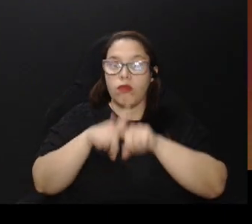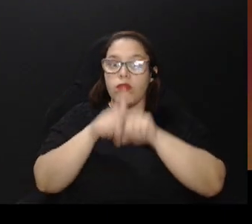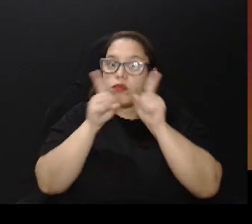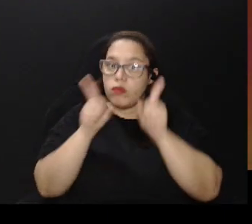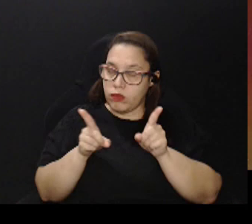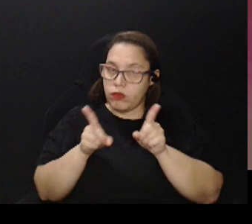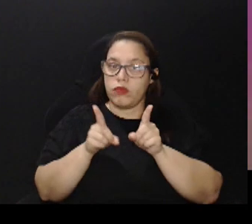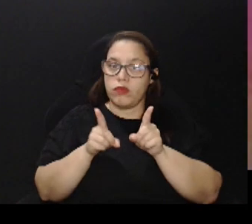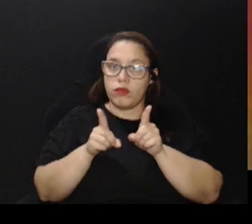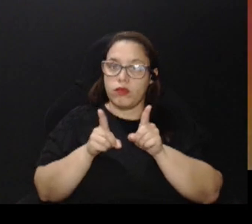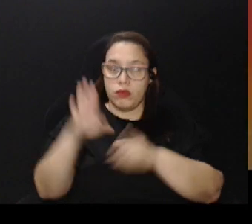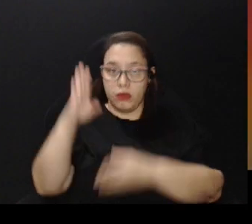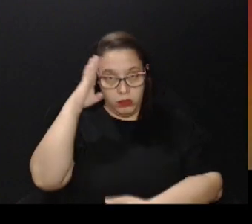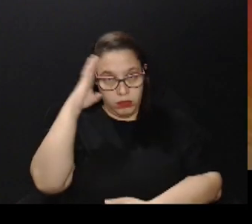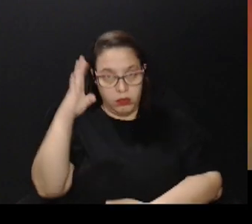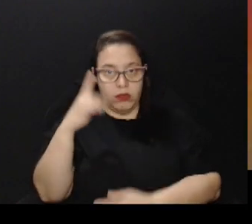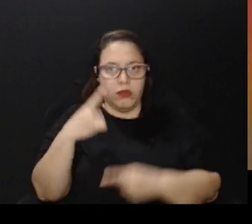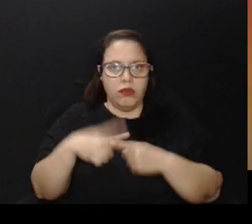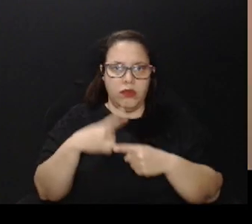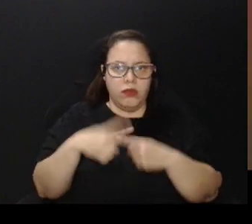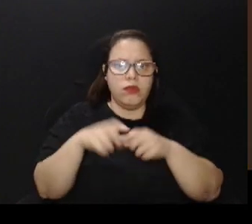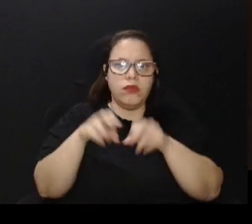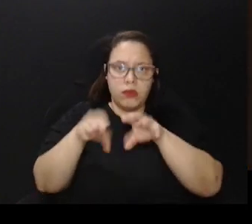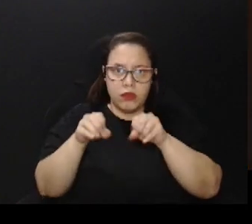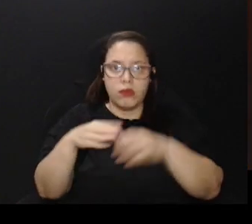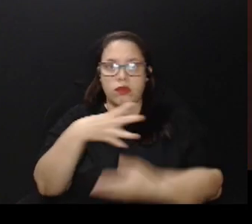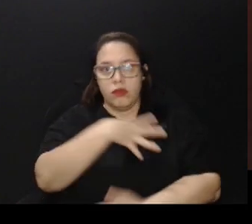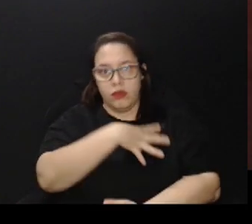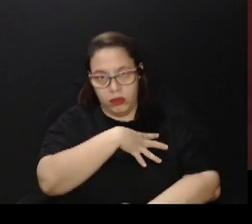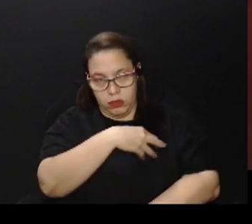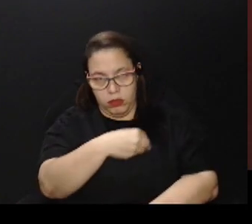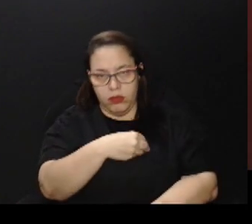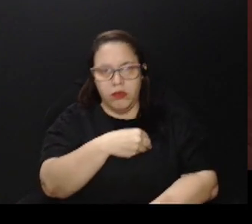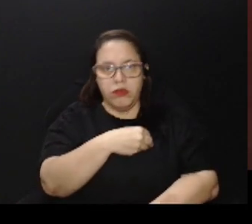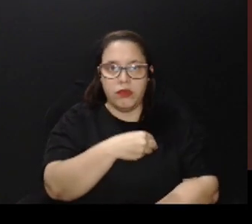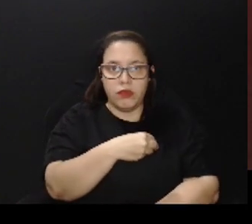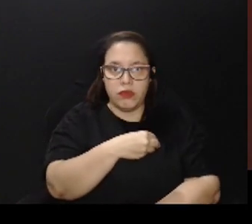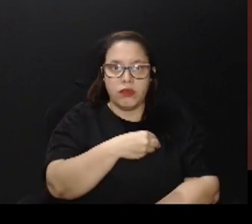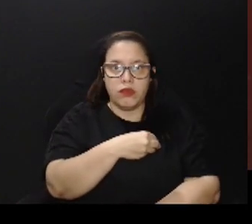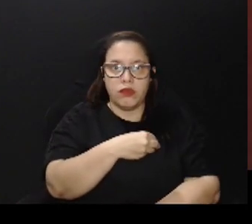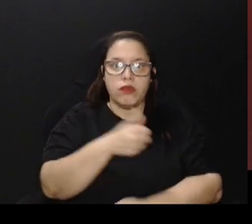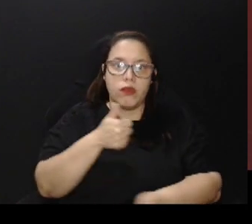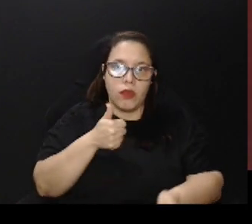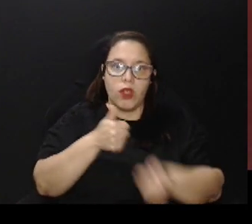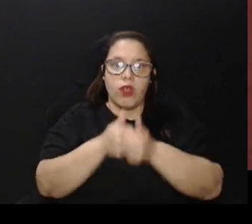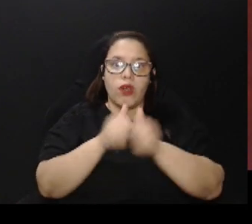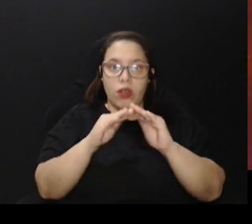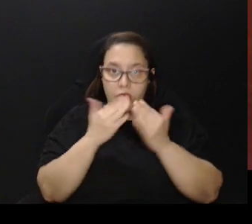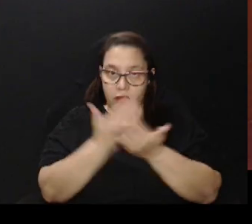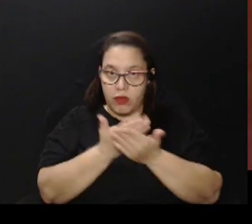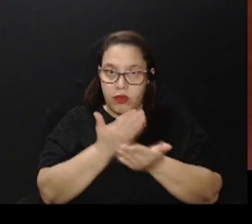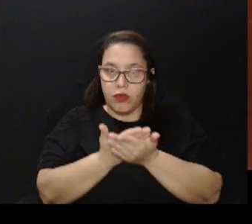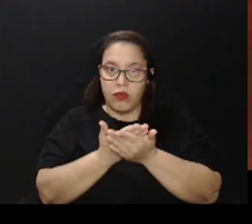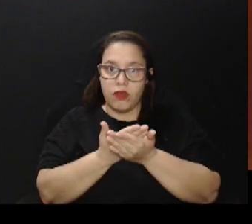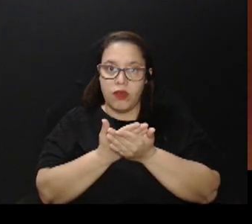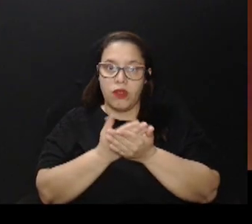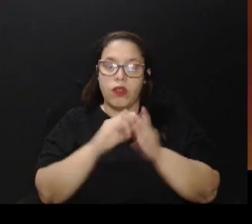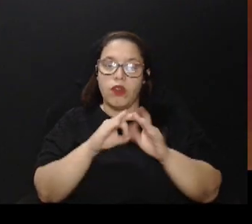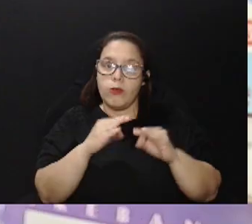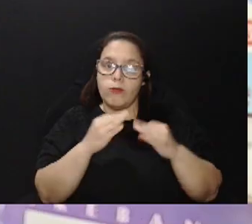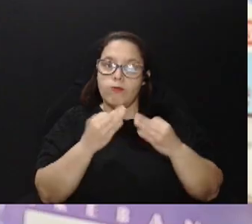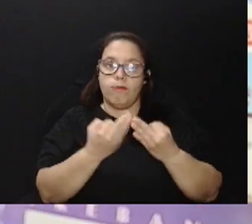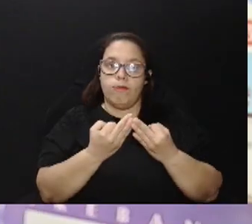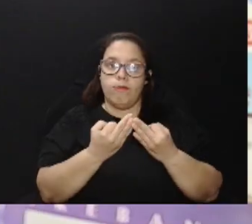por causa da educação dos filhos e a proximidade com a escola, teve muitas famílias que resolveram vir para a